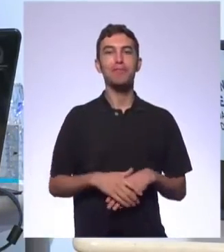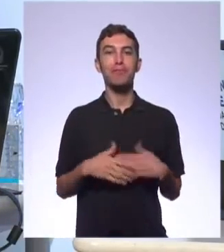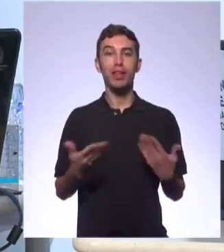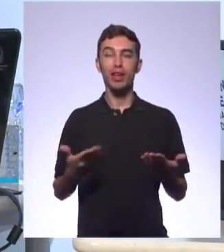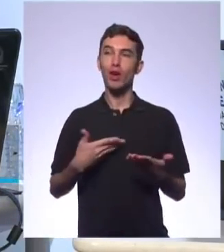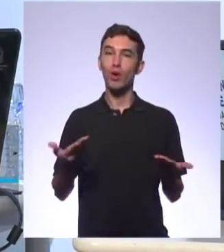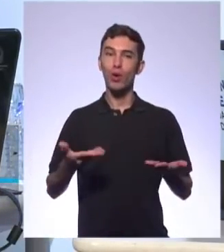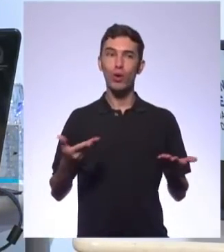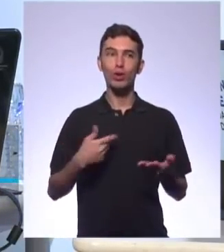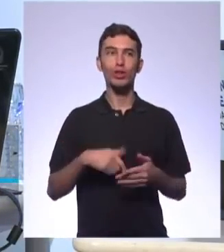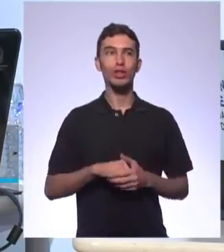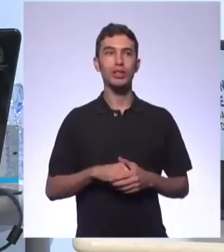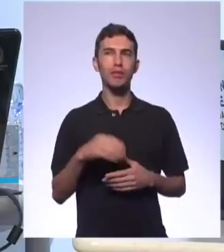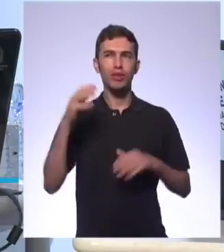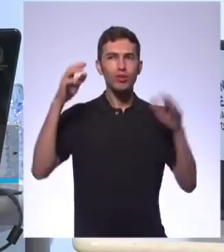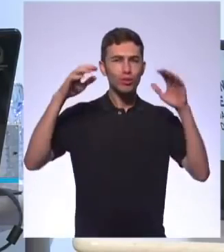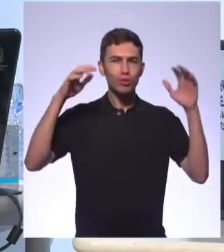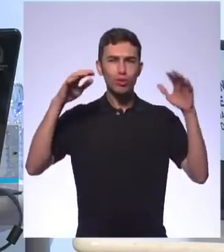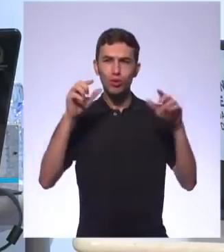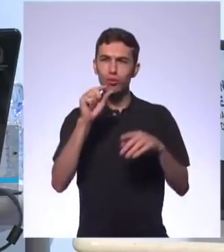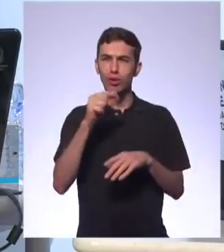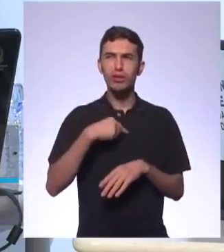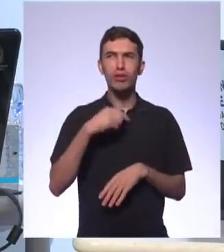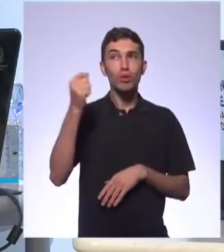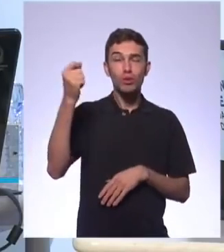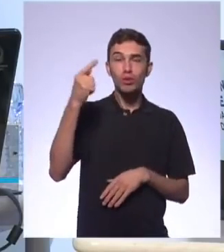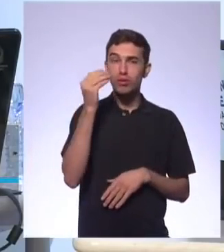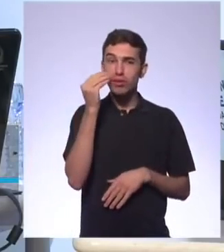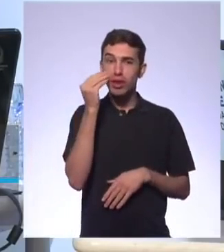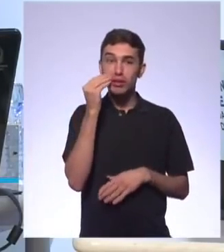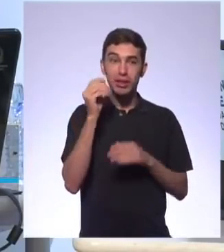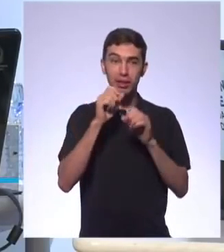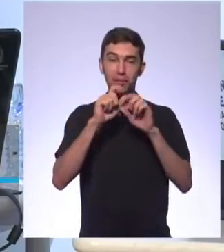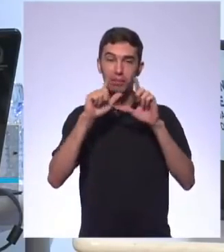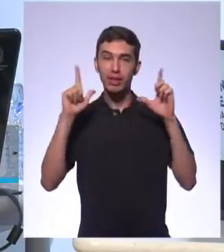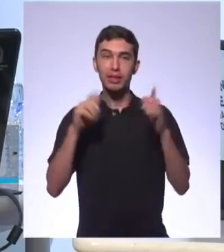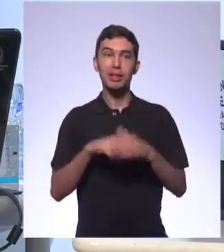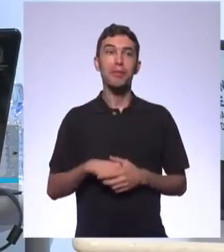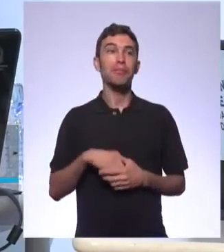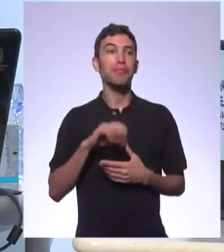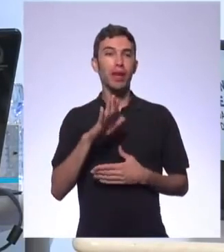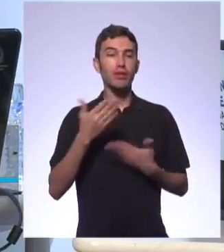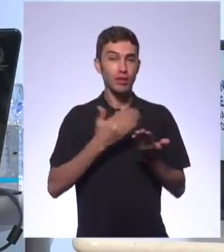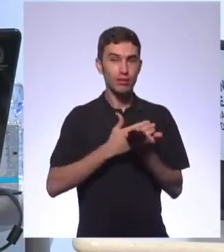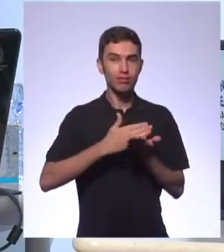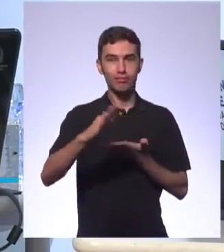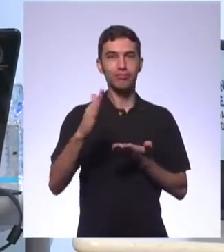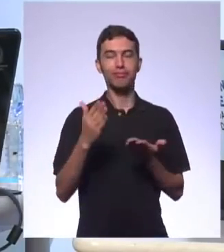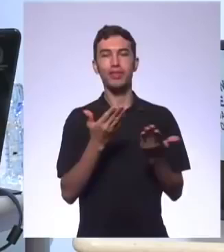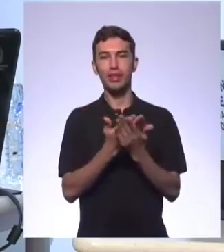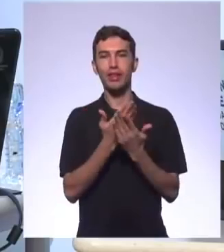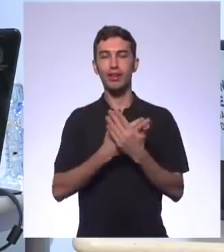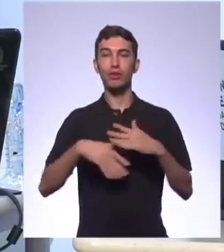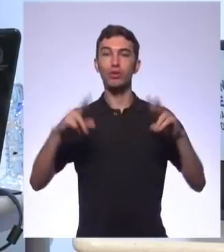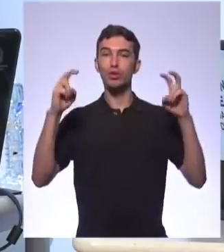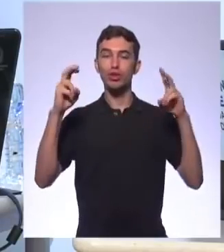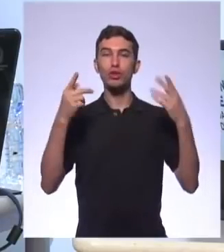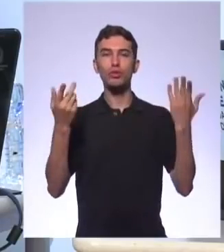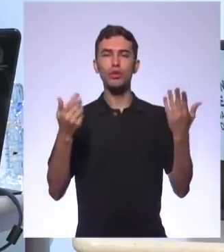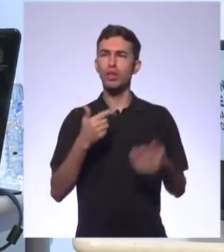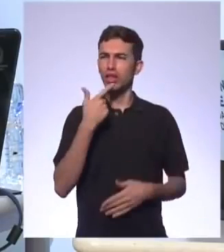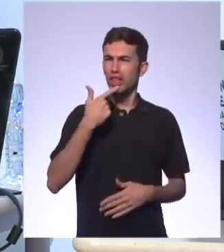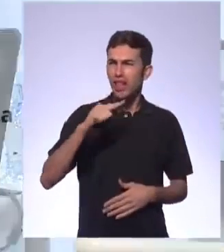meio chuvosinho, né? Mas o sol tá ali querendo sair. Então, bora lá começar a nossa aula. O título da nossa aula hoje é